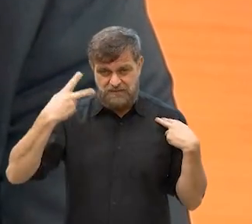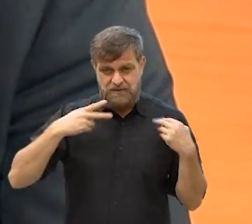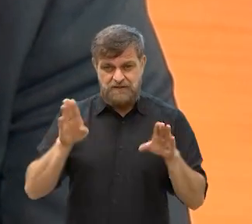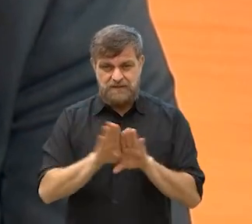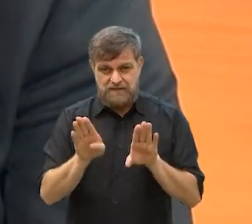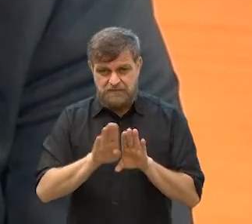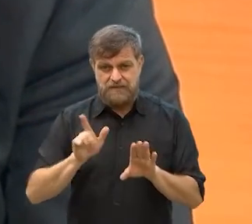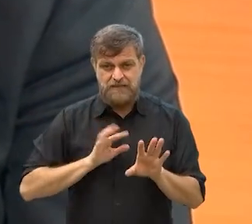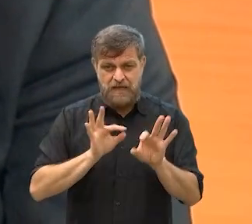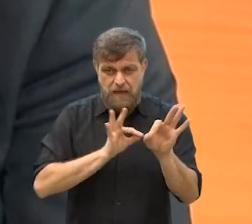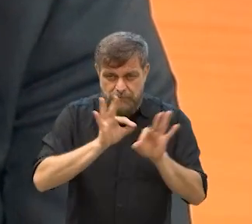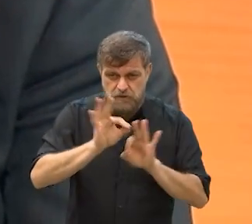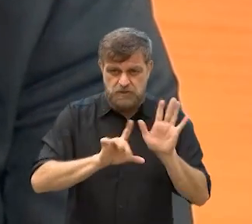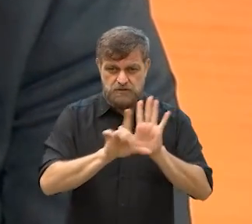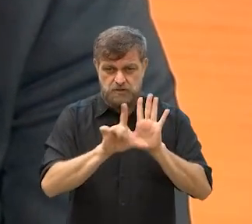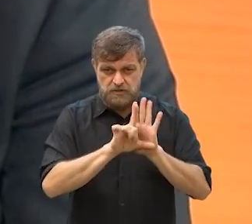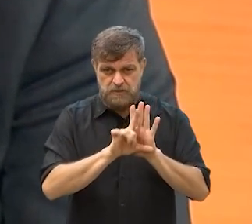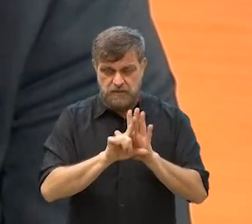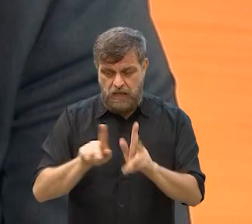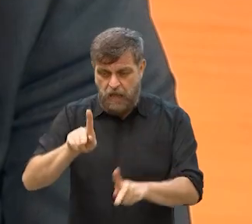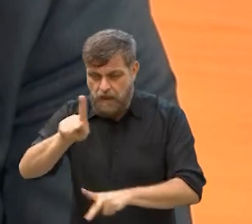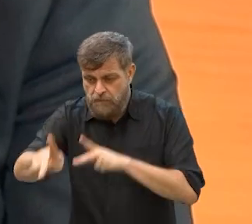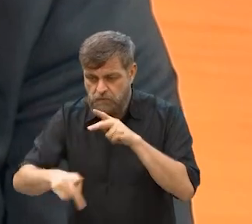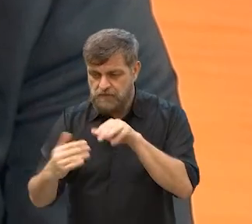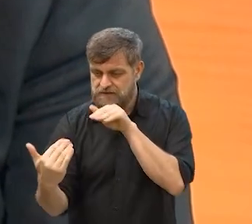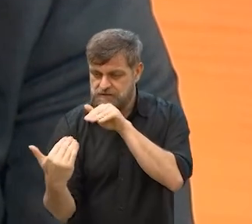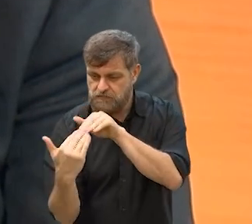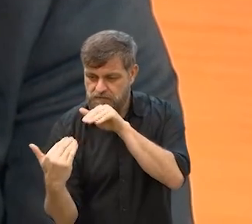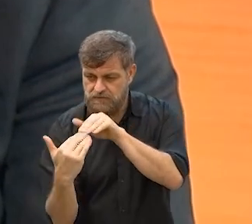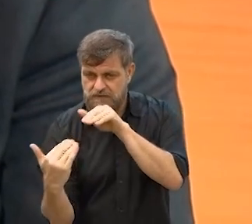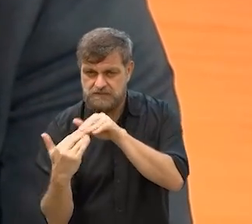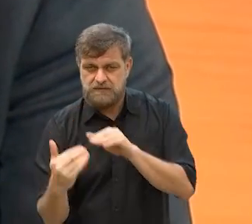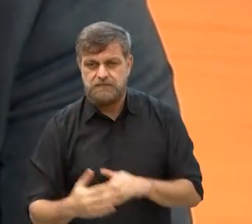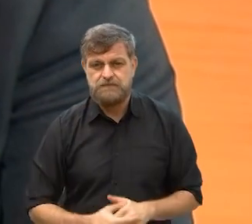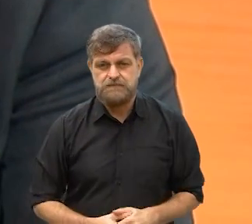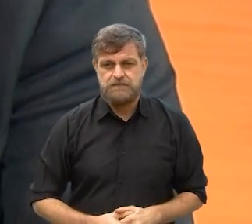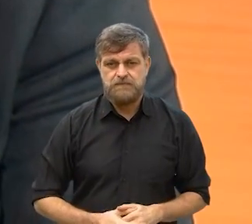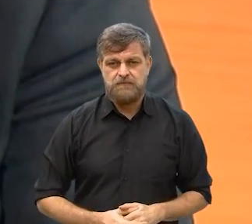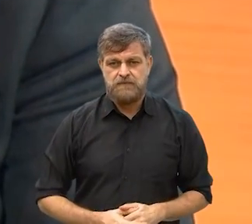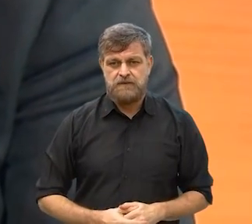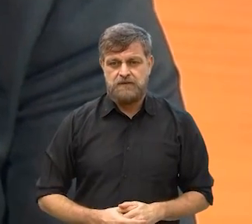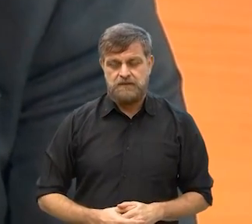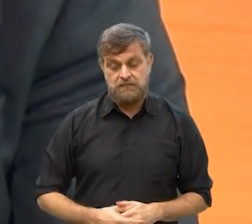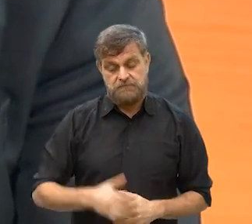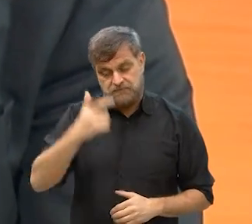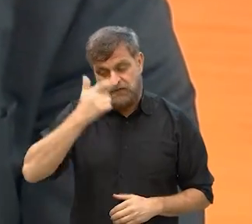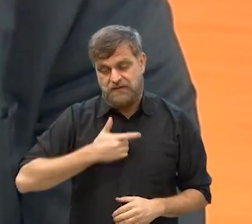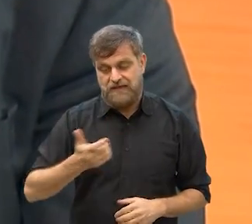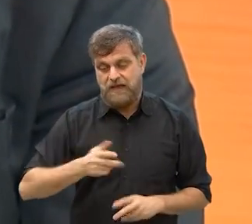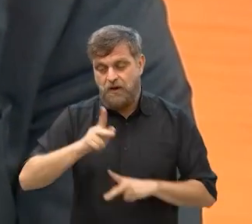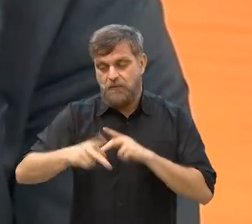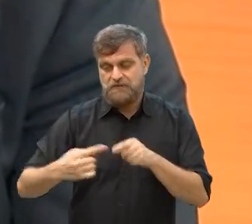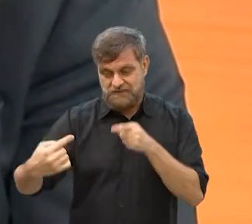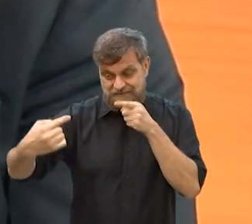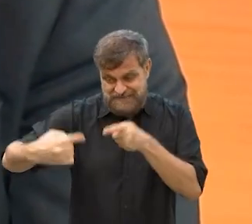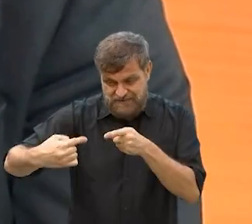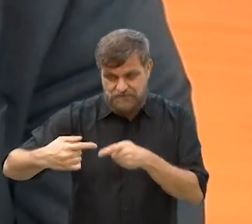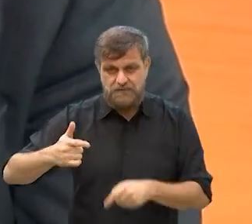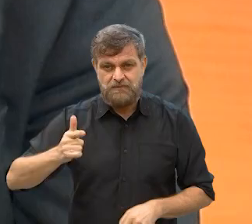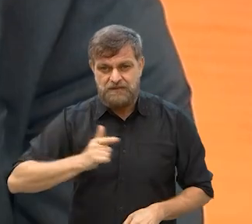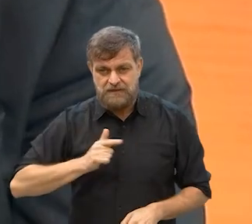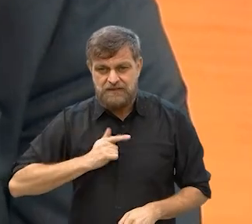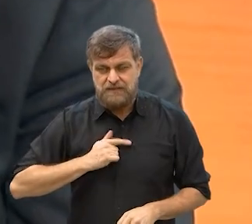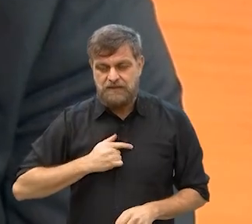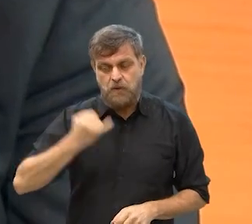também projetos de lei para beneficiar a população. Então, eu até desafio a população que tiver, aquele